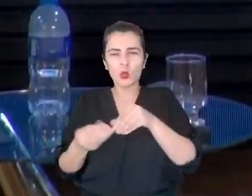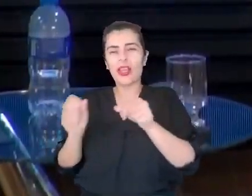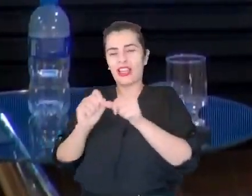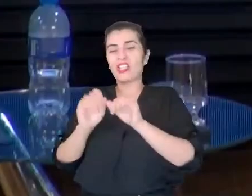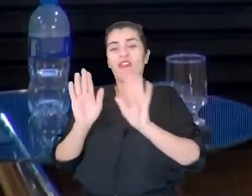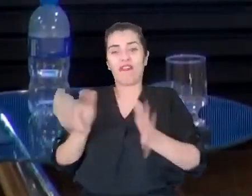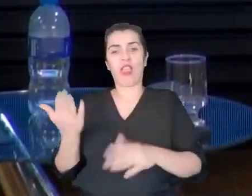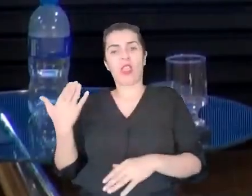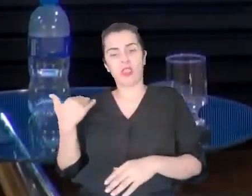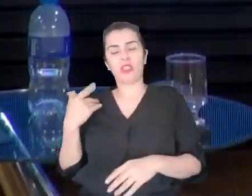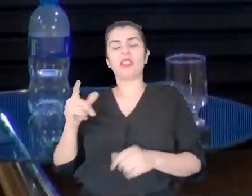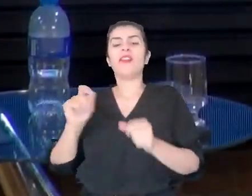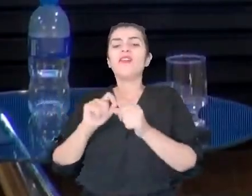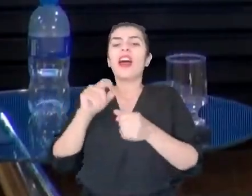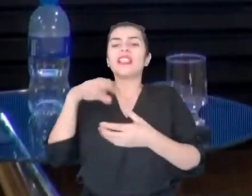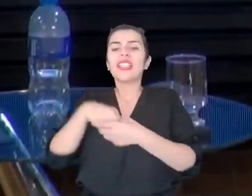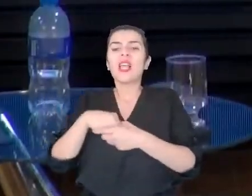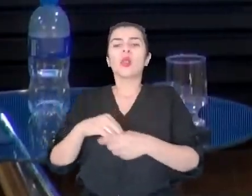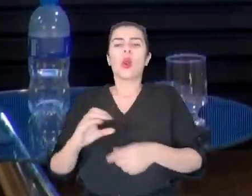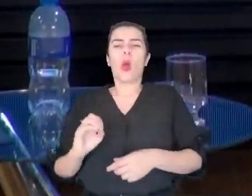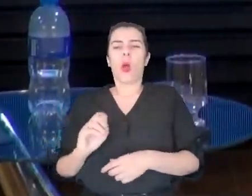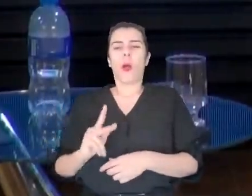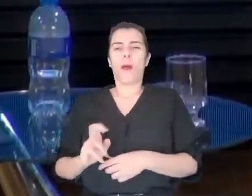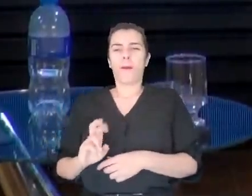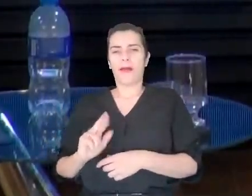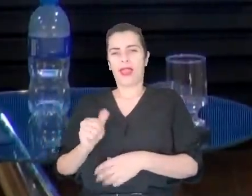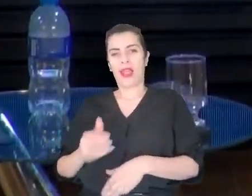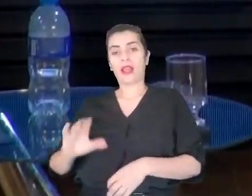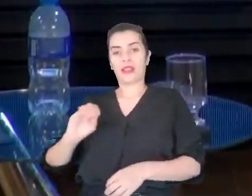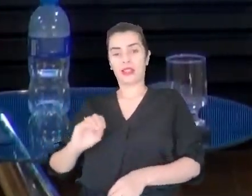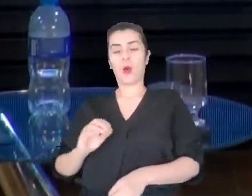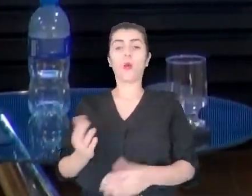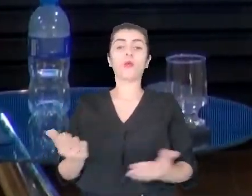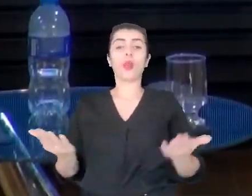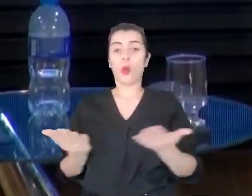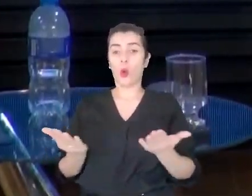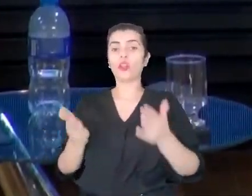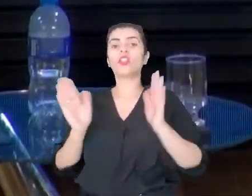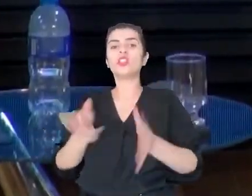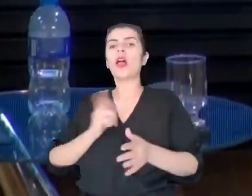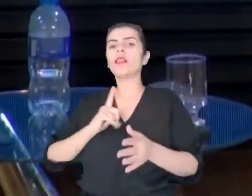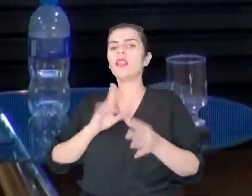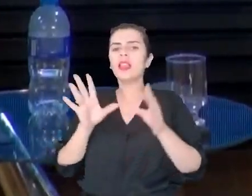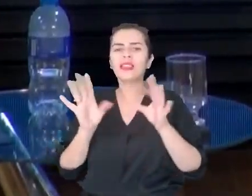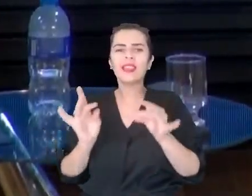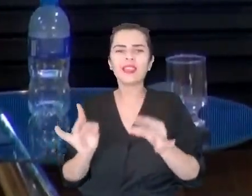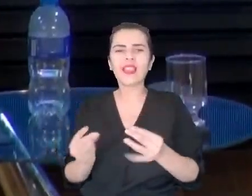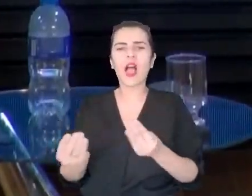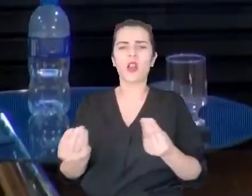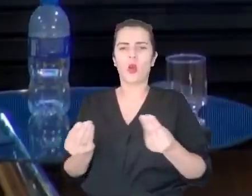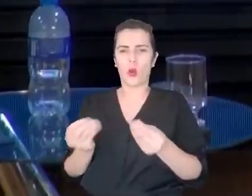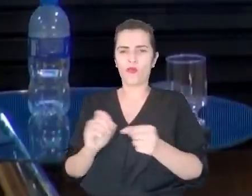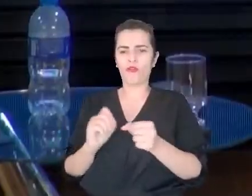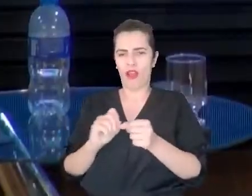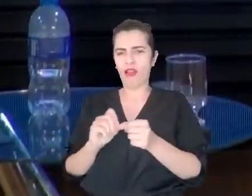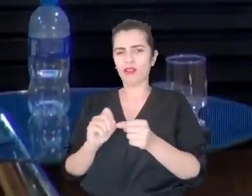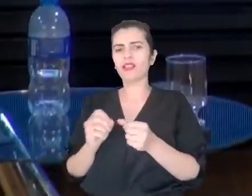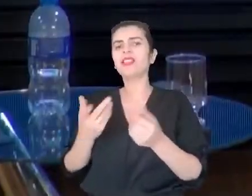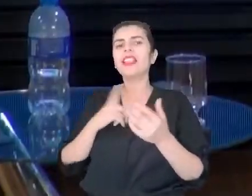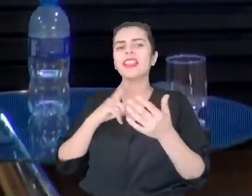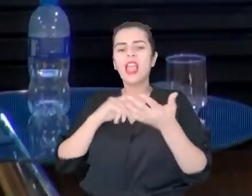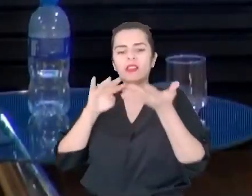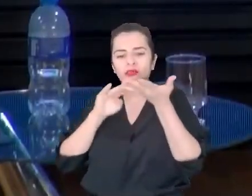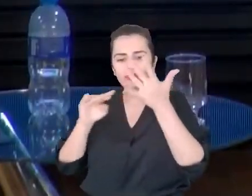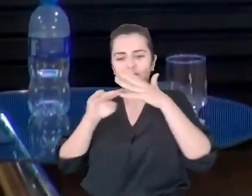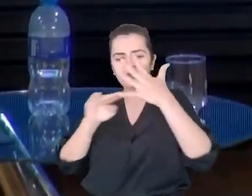operação. Né? E hoje a gente tem especificações de filtragem, faixas granométricas, né? E faixas de umidade que a